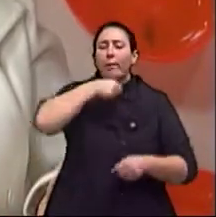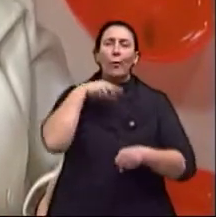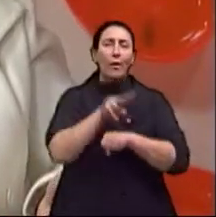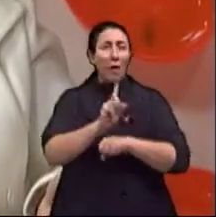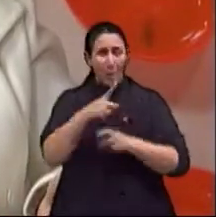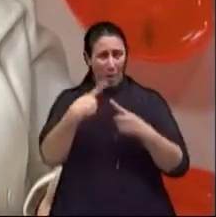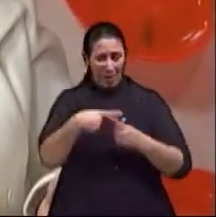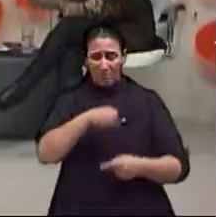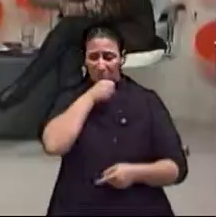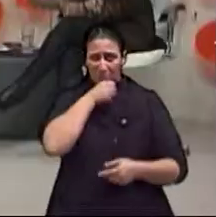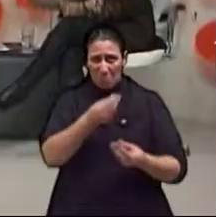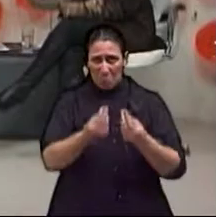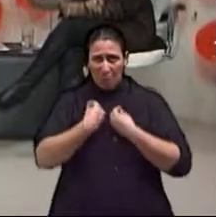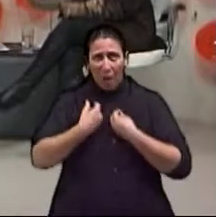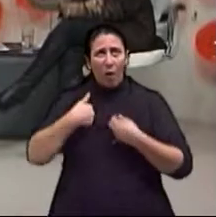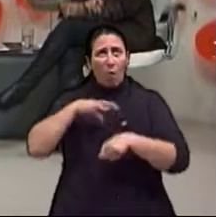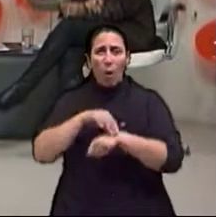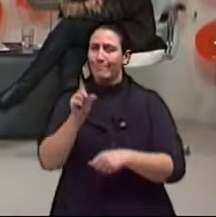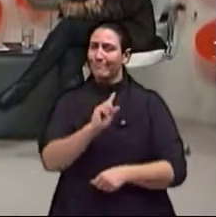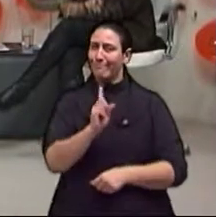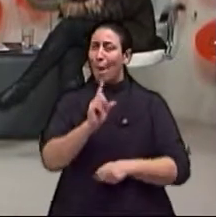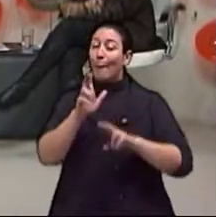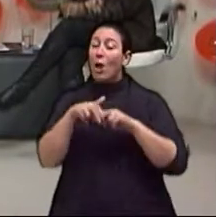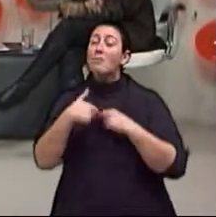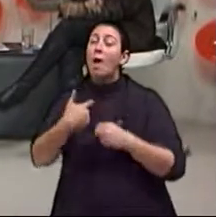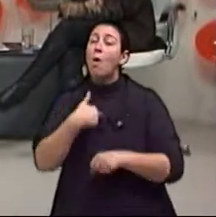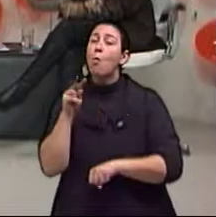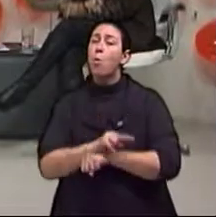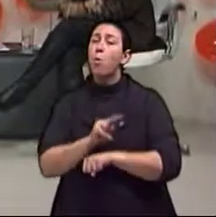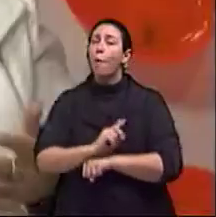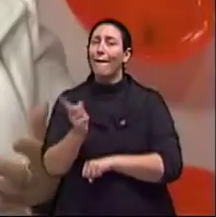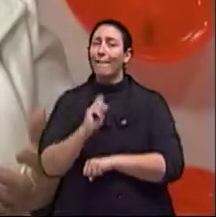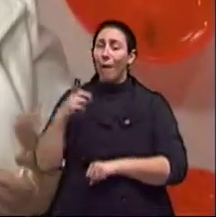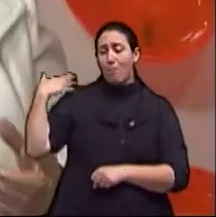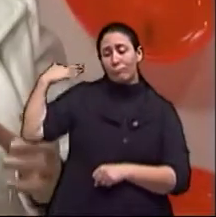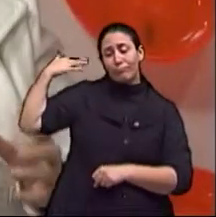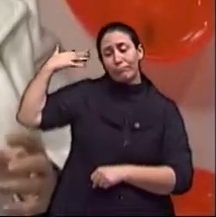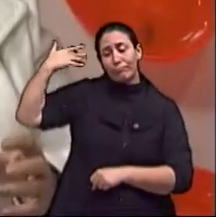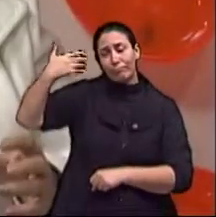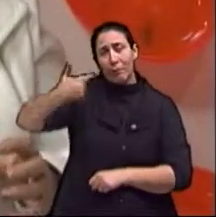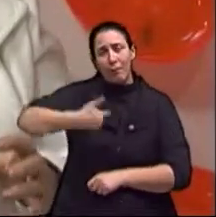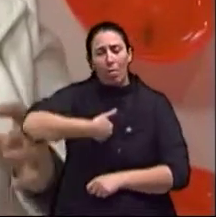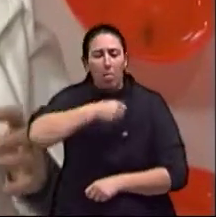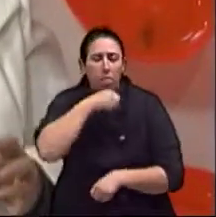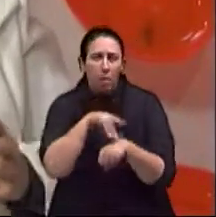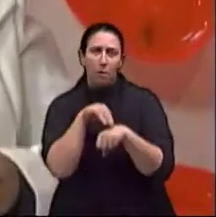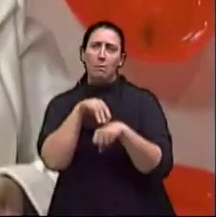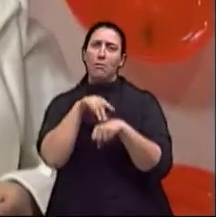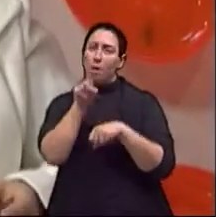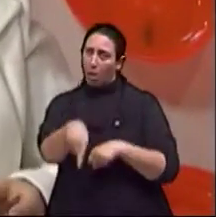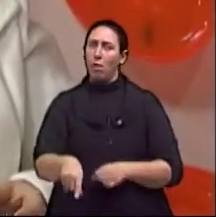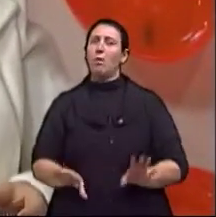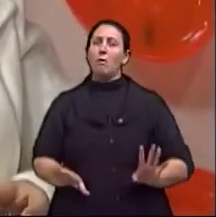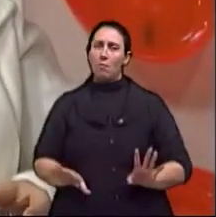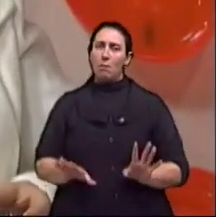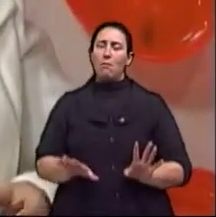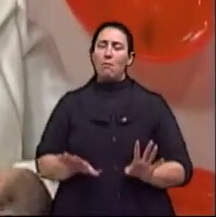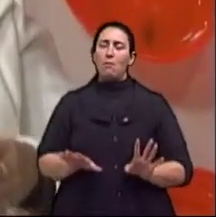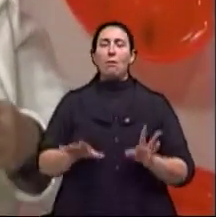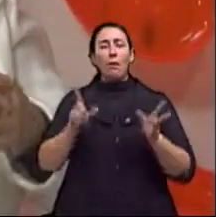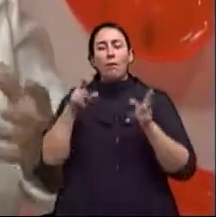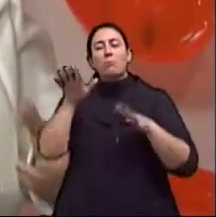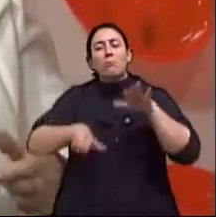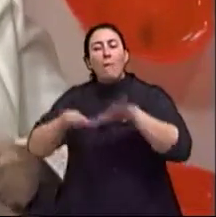si não adoece Ninguém está Diu não e não é igual adoece quer dizer o envelhecimento não adoece o que adoece é a forma como estou